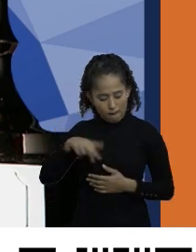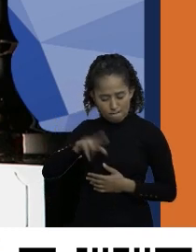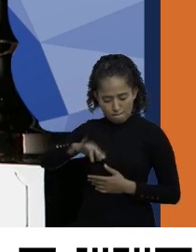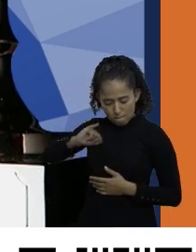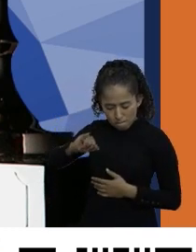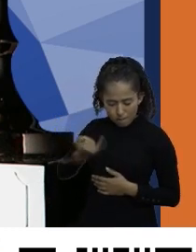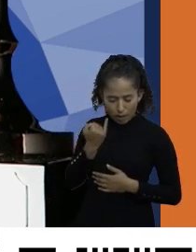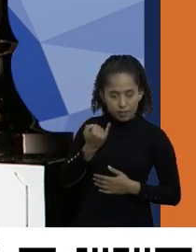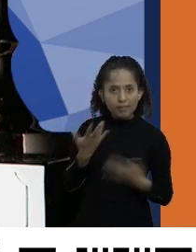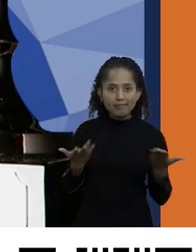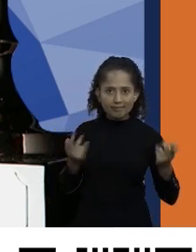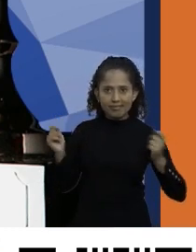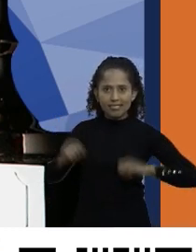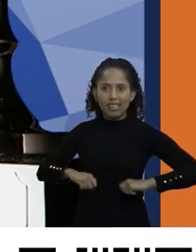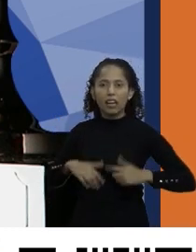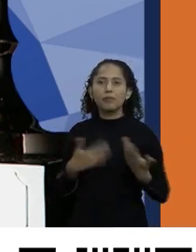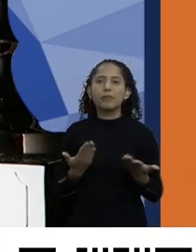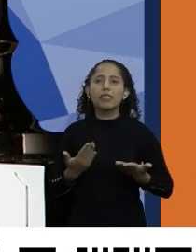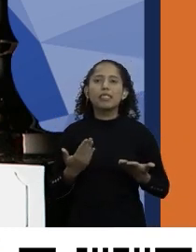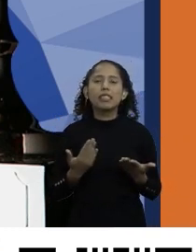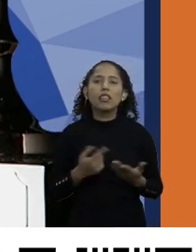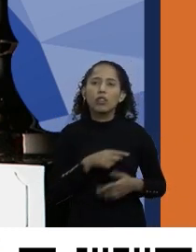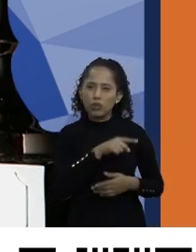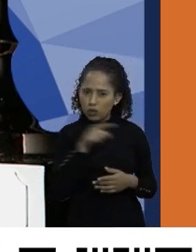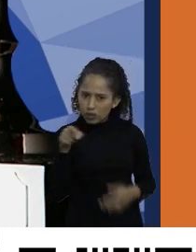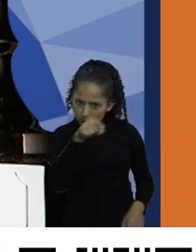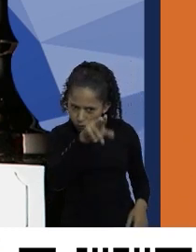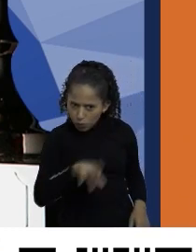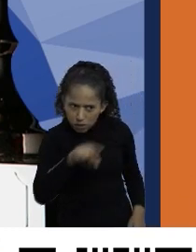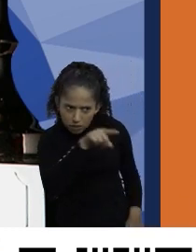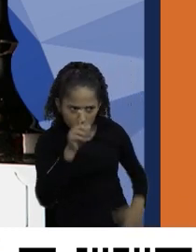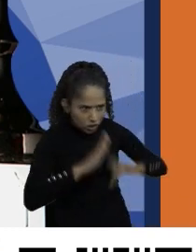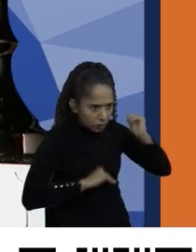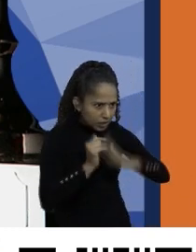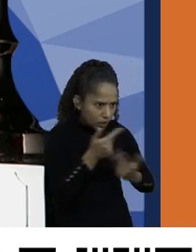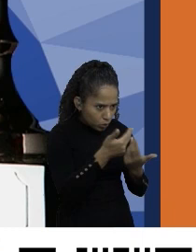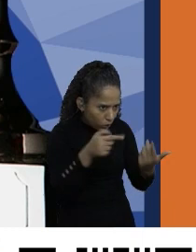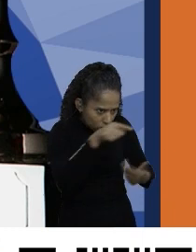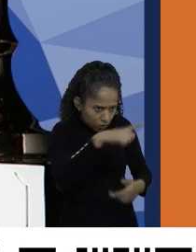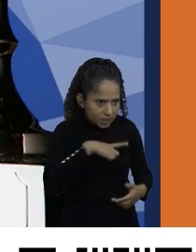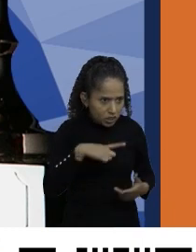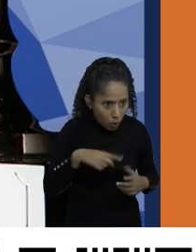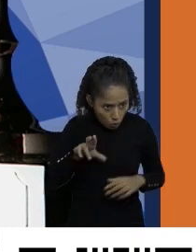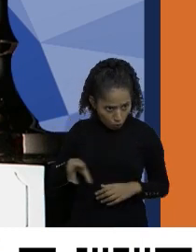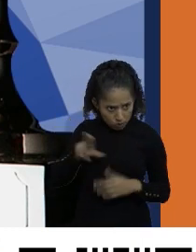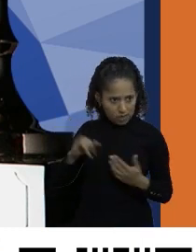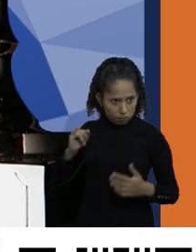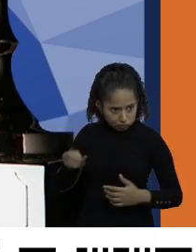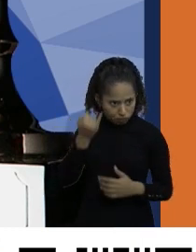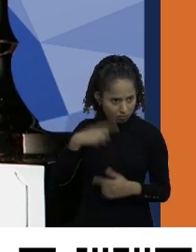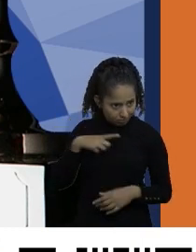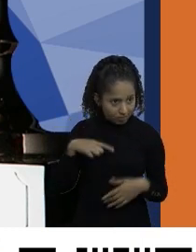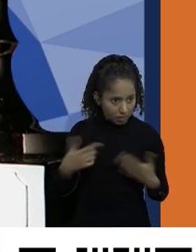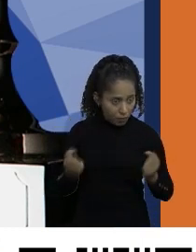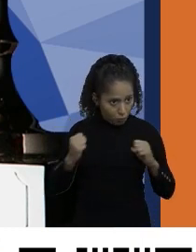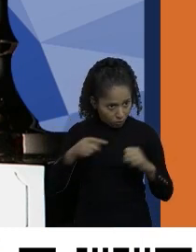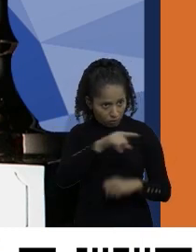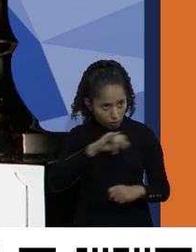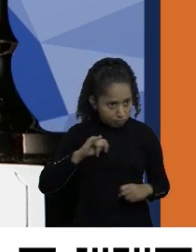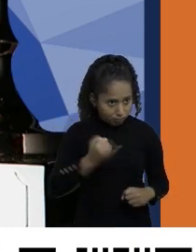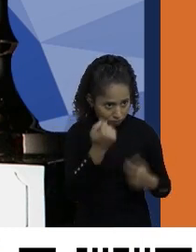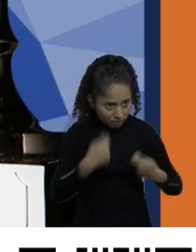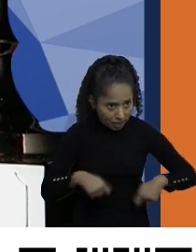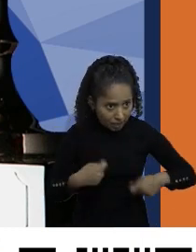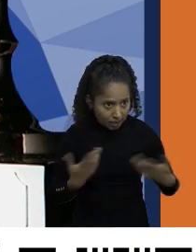a usar desde muito cedo. E a minha pergunta é, vocês usam os talentos de vocês? Vocês usam as forças de vocês? Então é isso que vocês têm